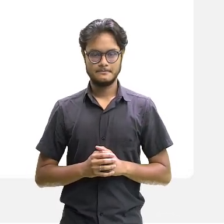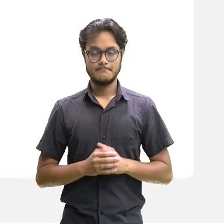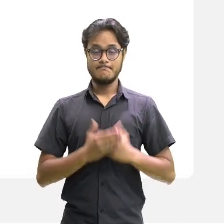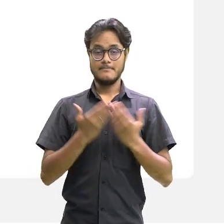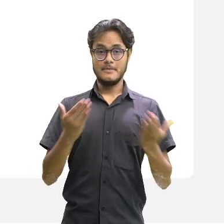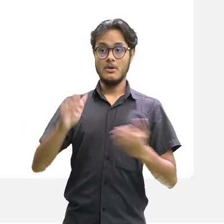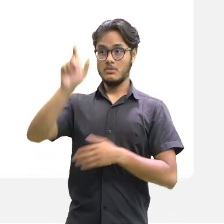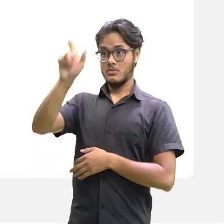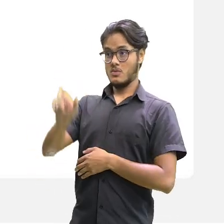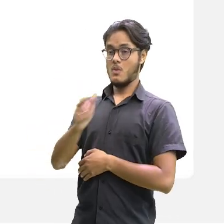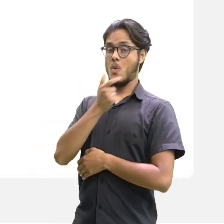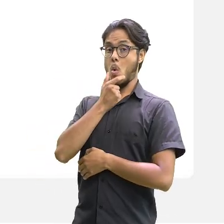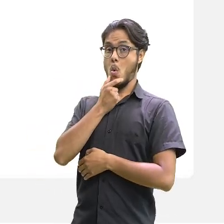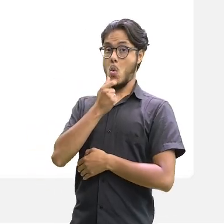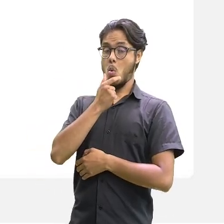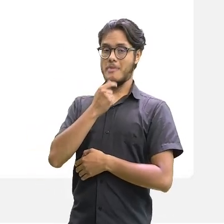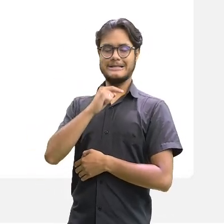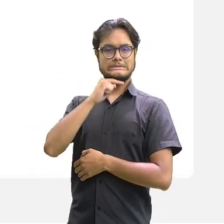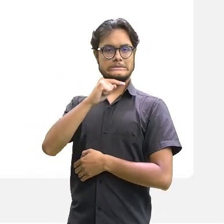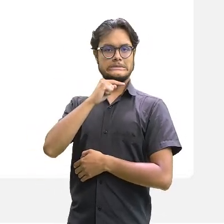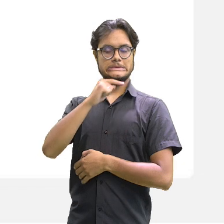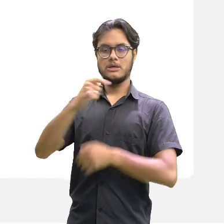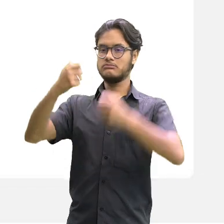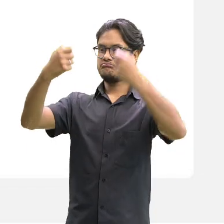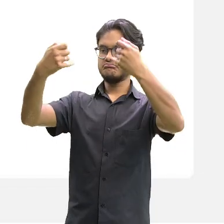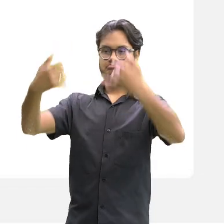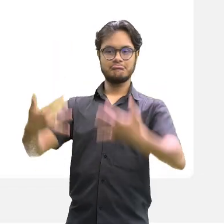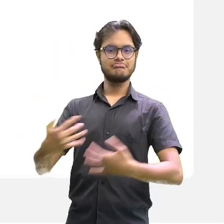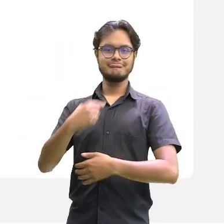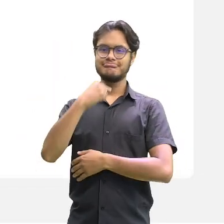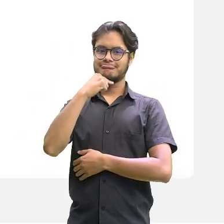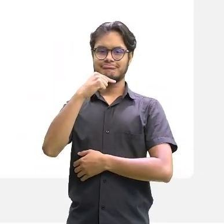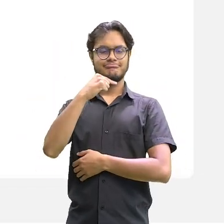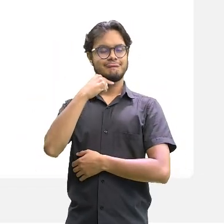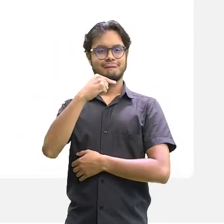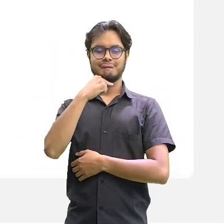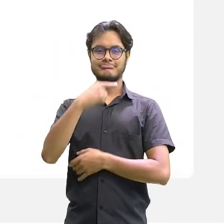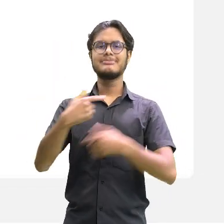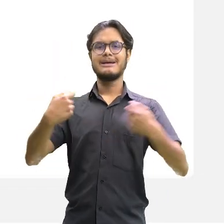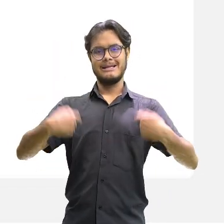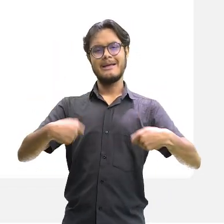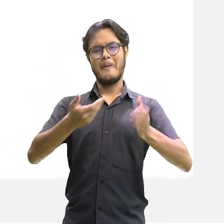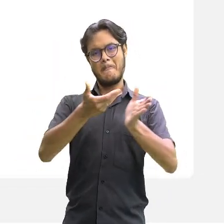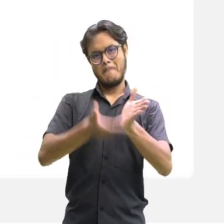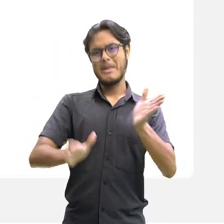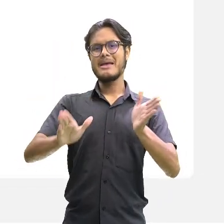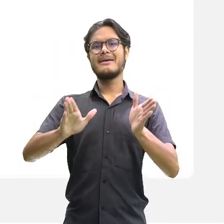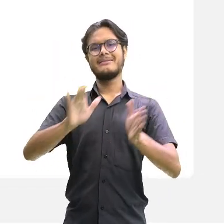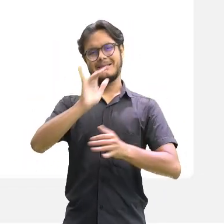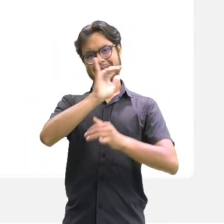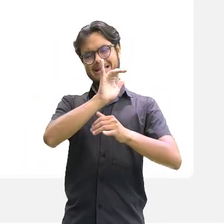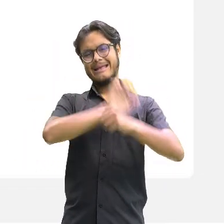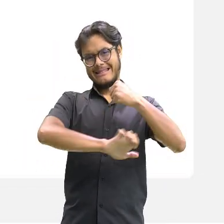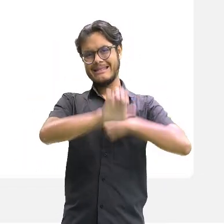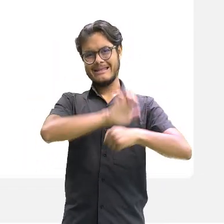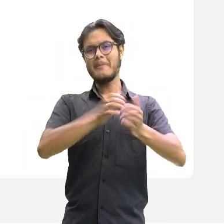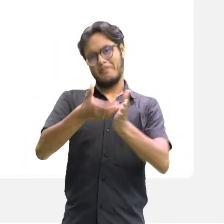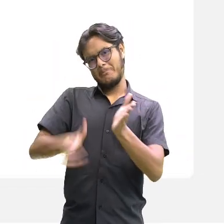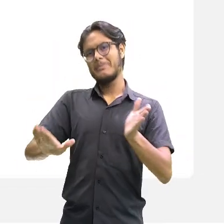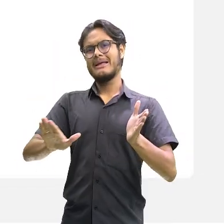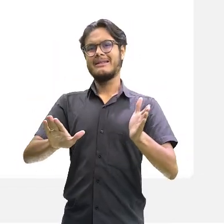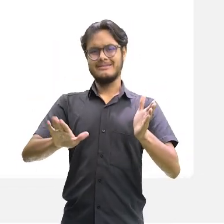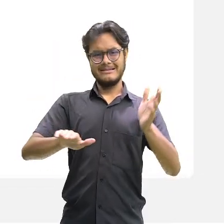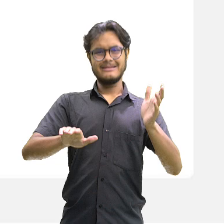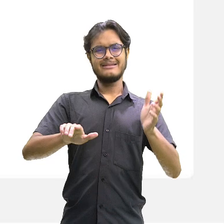dele é que se o elétron está girando ao redor do núcleo, ele precisa perder energia para girar. Então ele